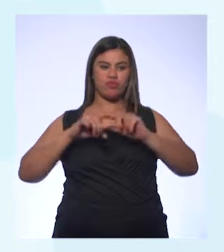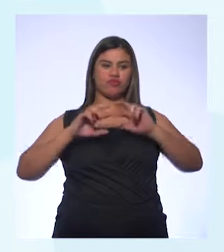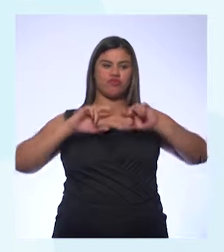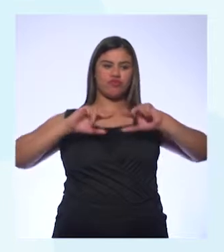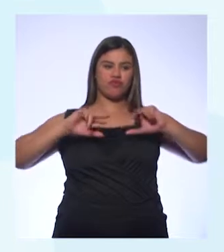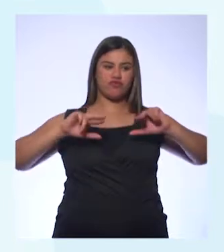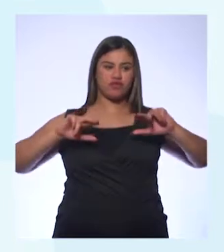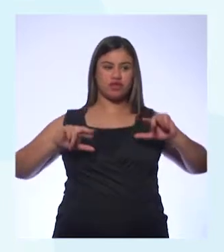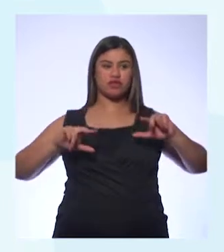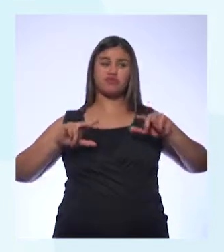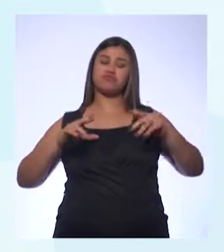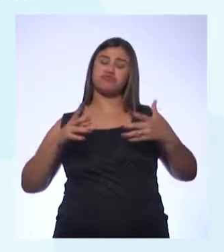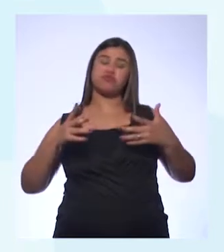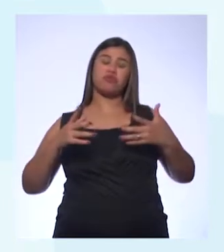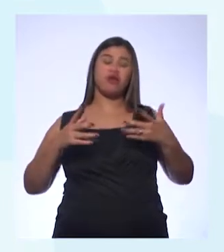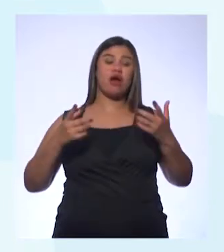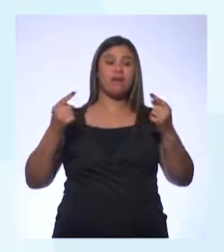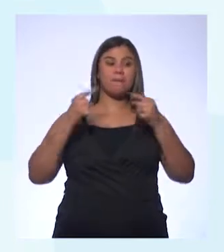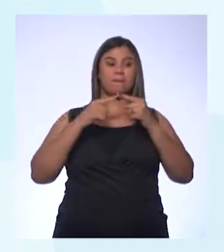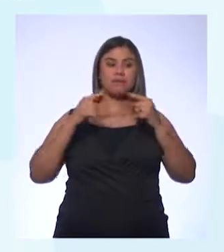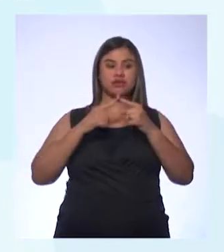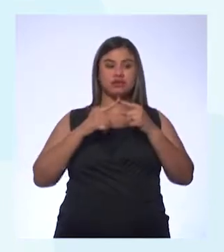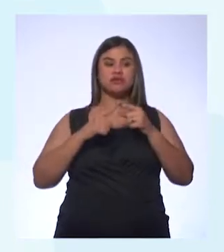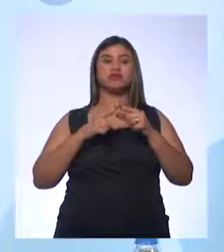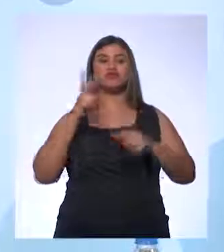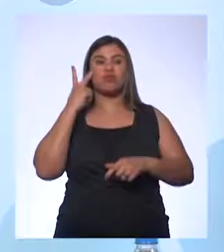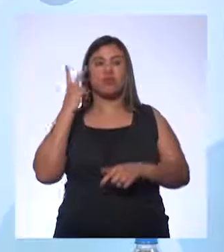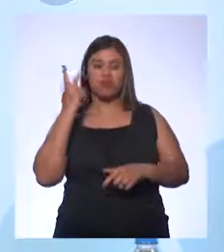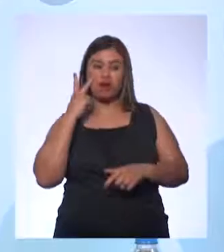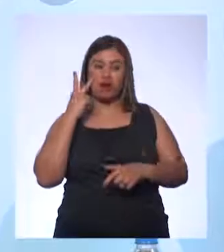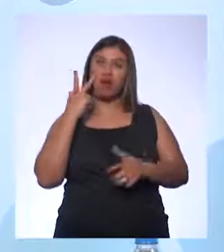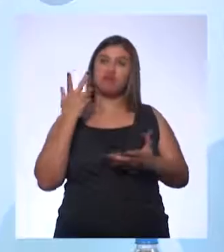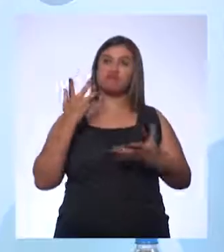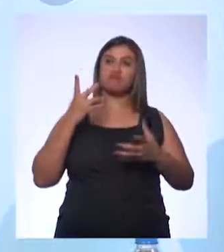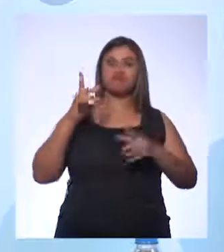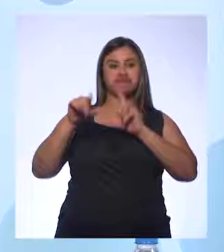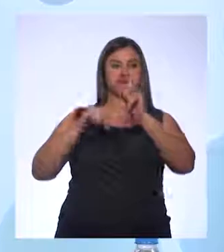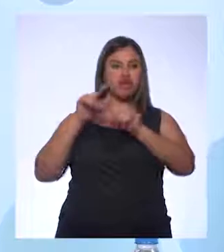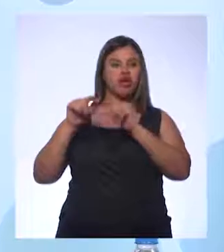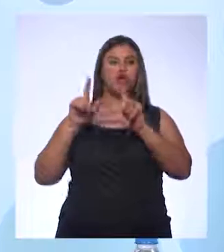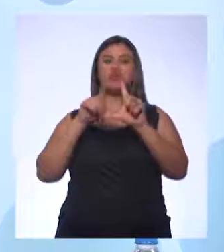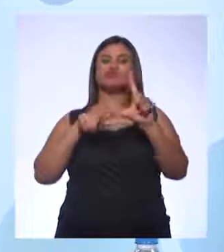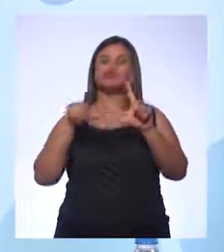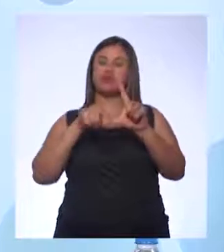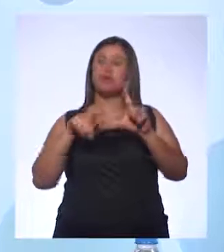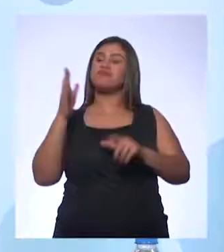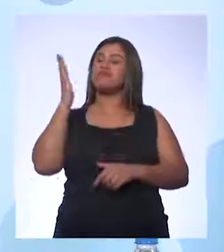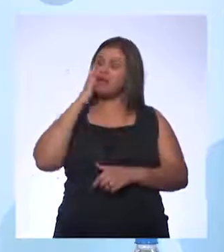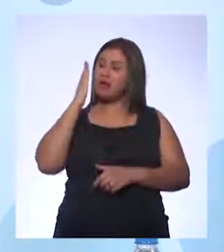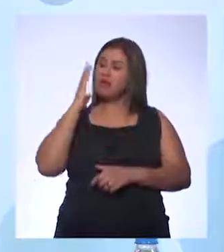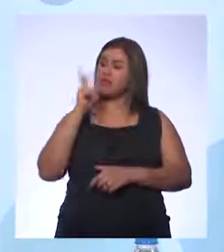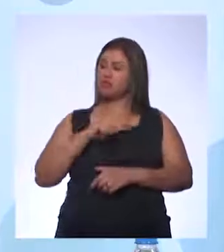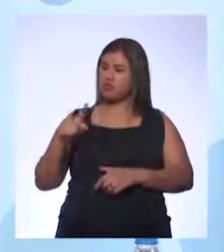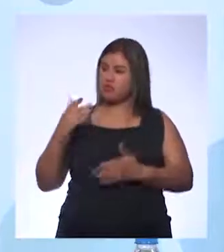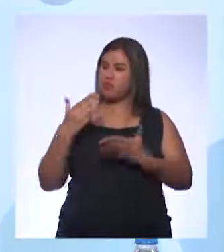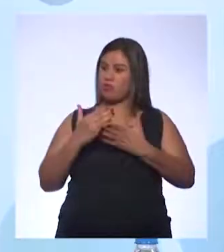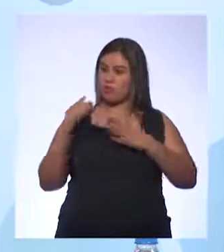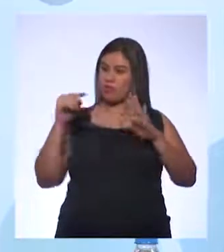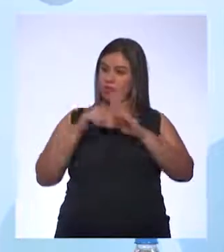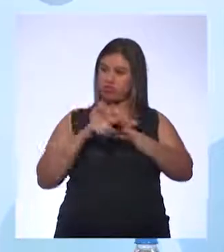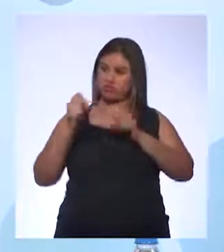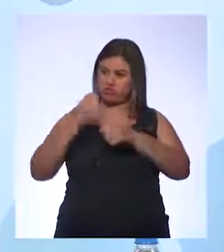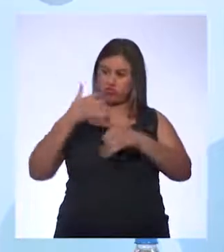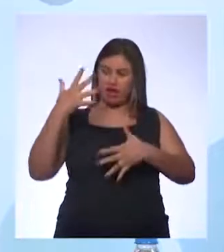recursos convencionais, alternativos e digitais. Sabe, professor, aqui eu sempre começo com um chat, uma pergunta Ótimo. no